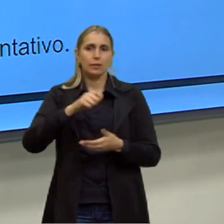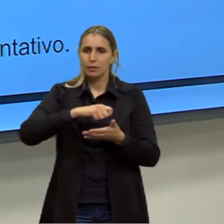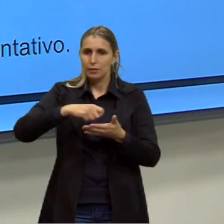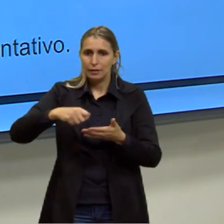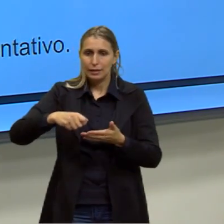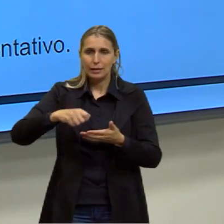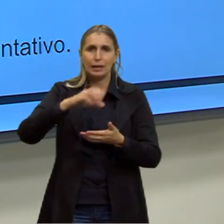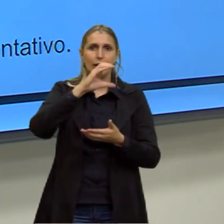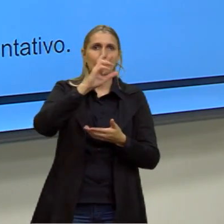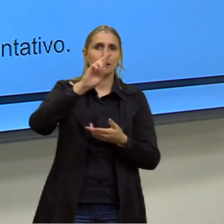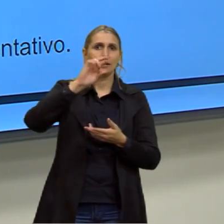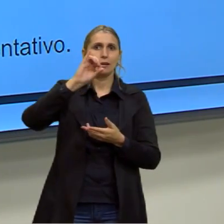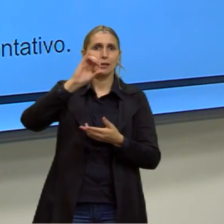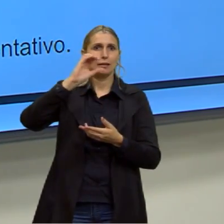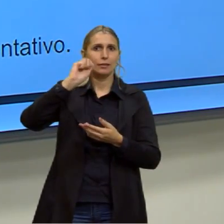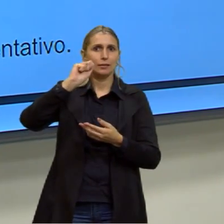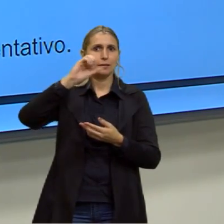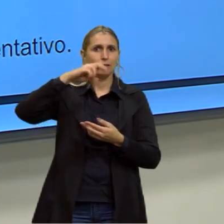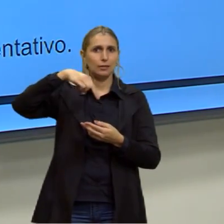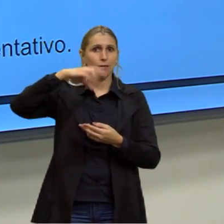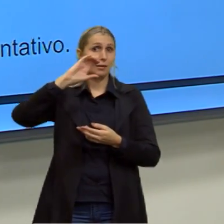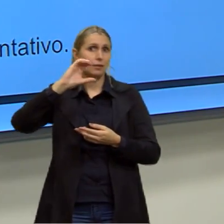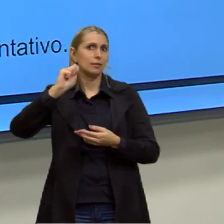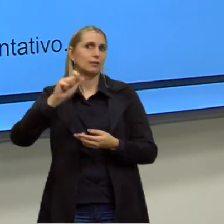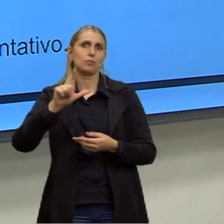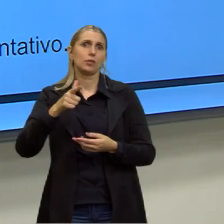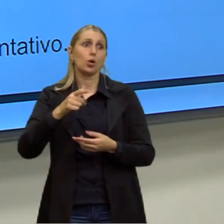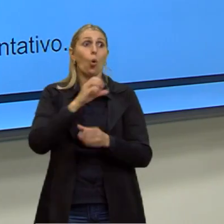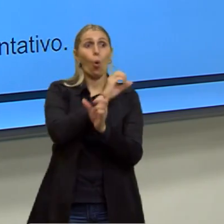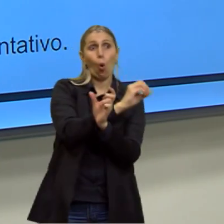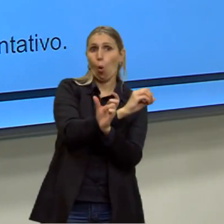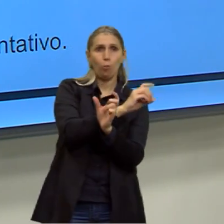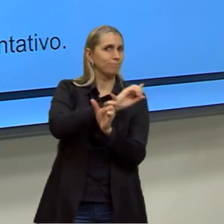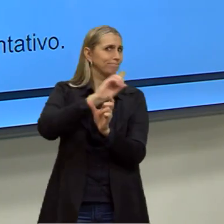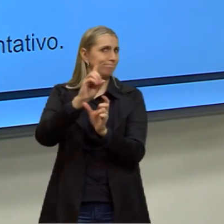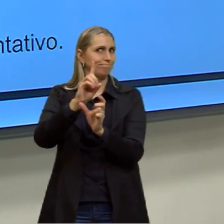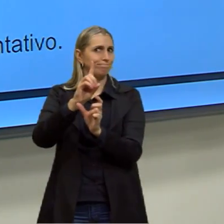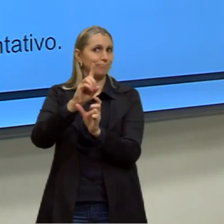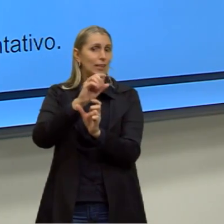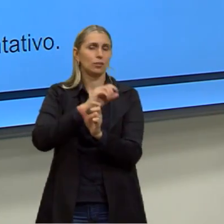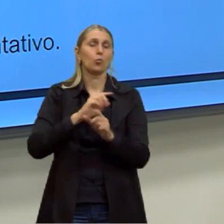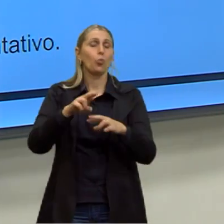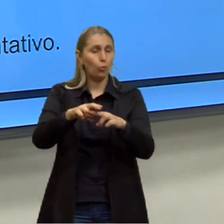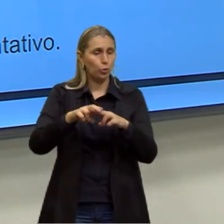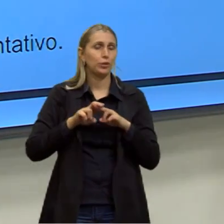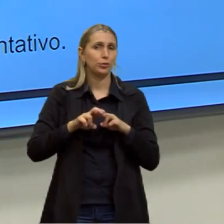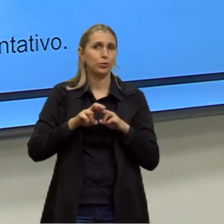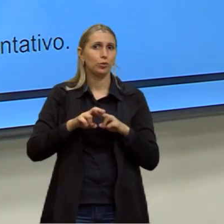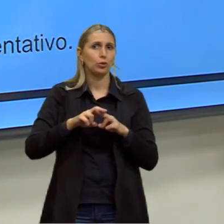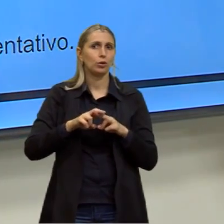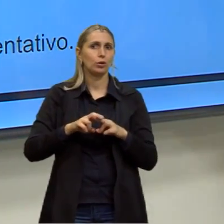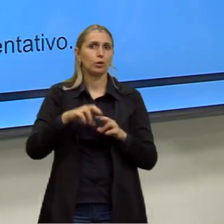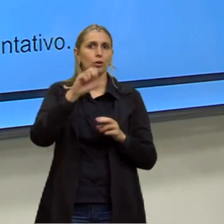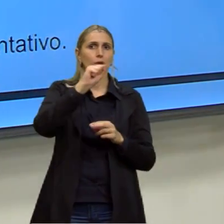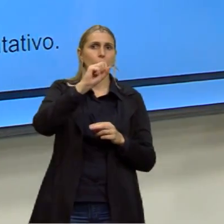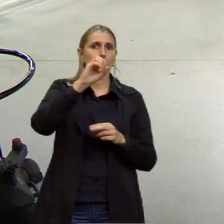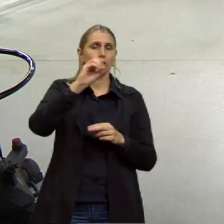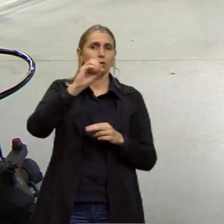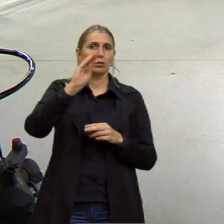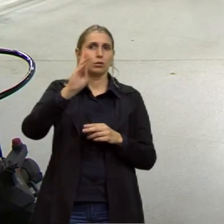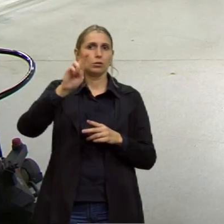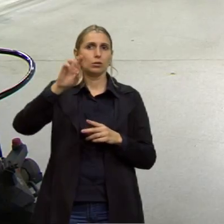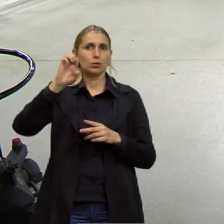criança tá então não existe o criança ou o criança por isso ela é sobrecomum